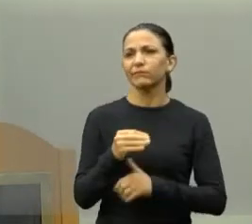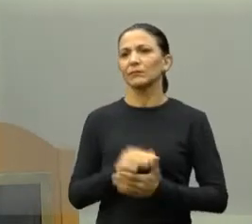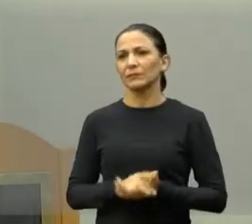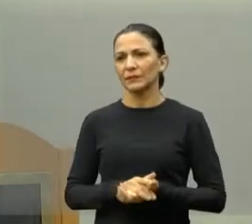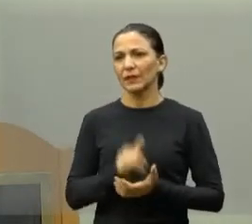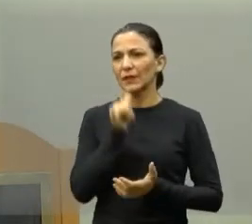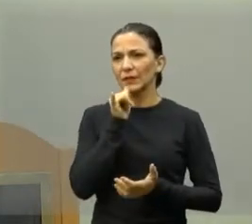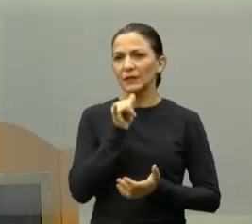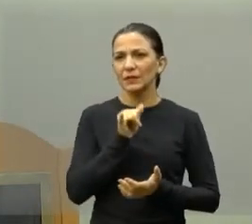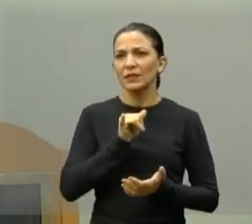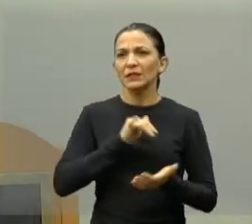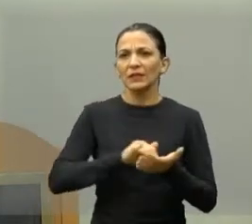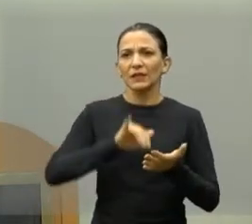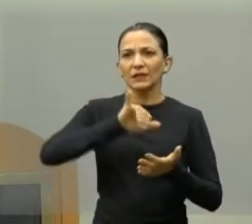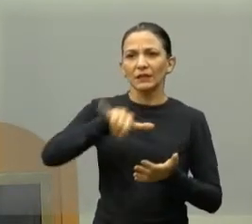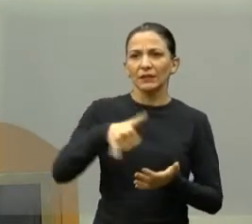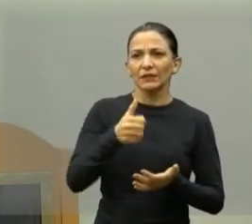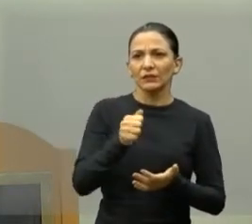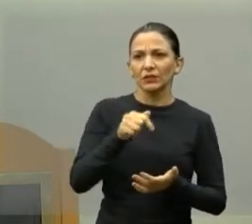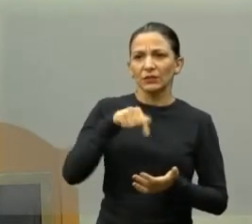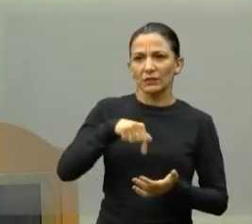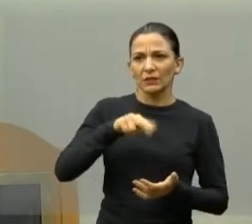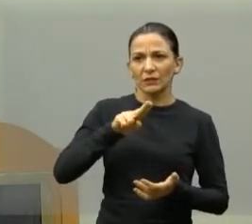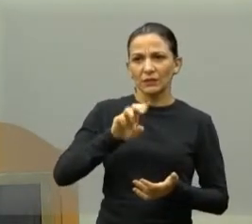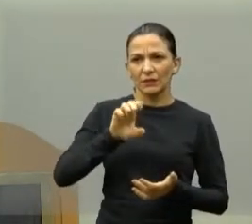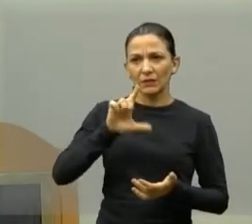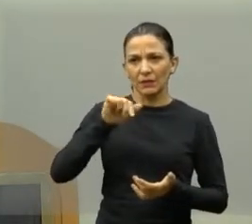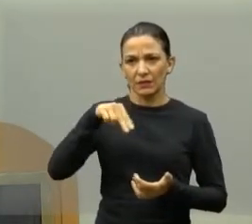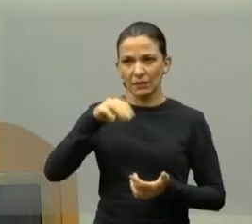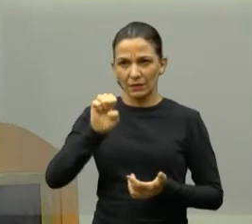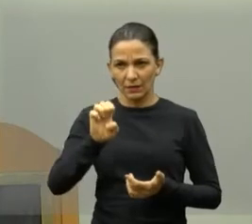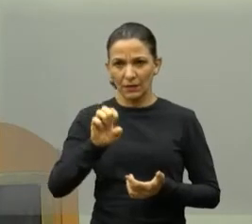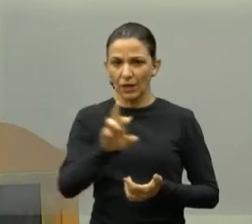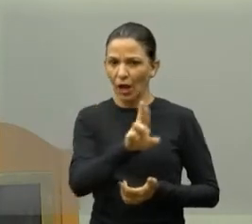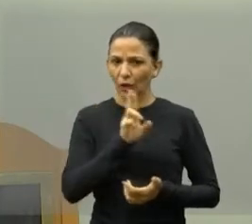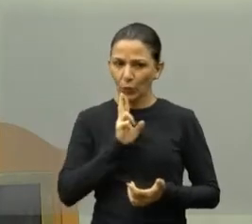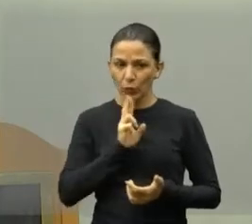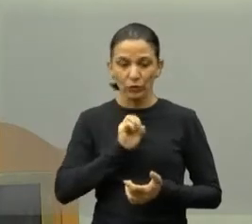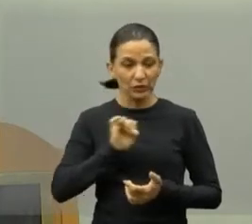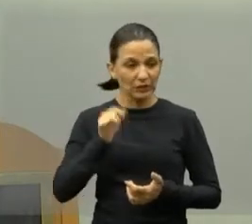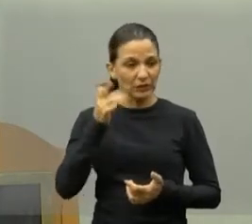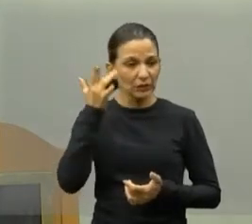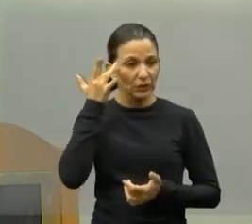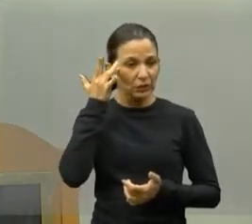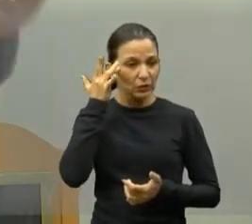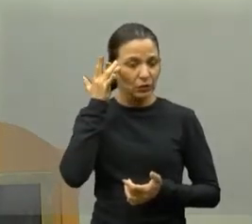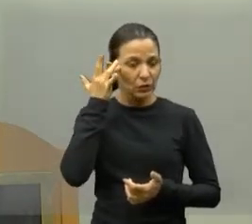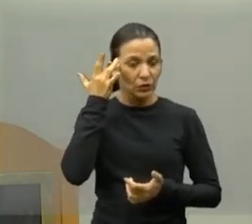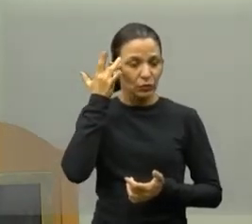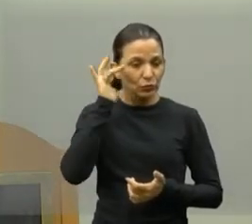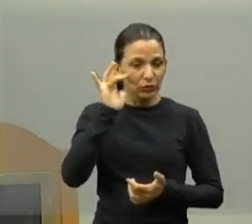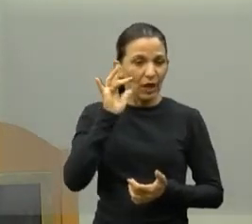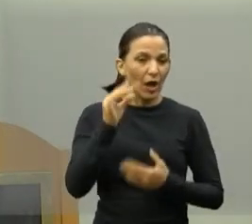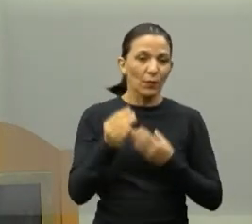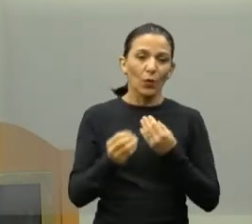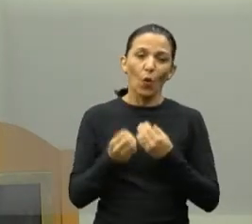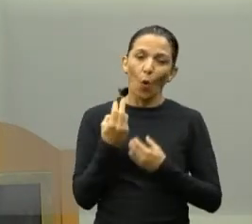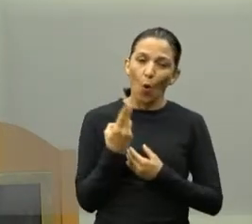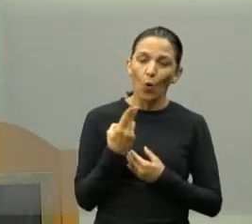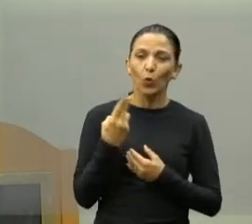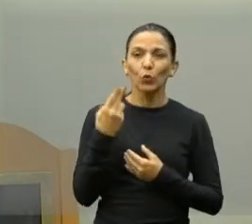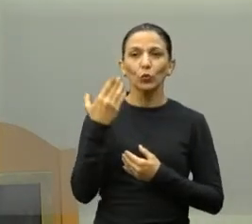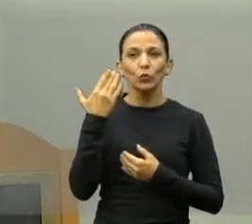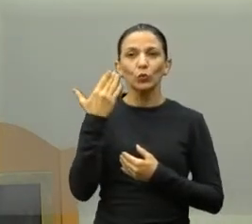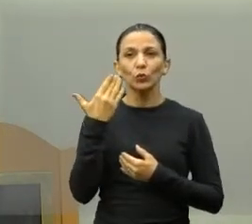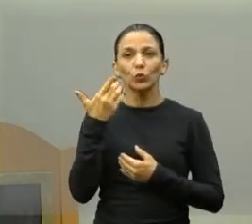secretária Jaqueline você manda mensagem ela já se ela não consegue resolver ou já dá a resposta é por isso por isso por isso já foi a